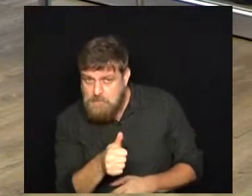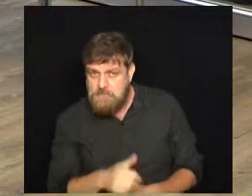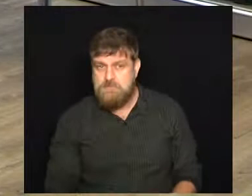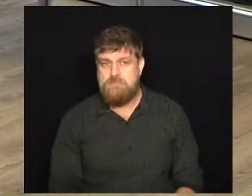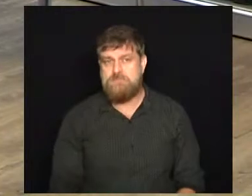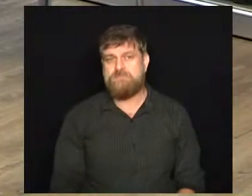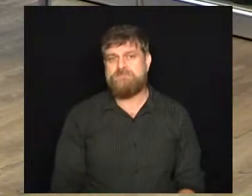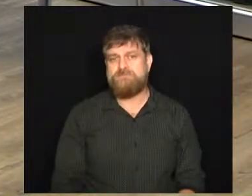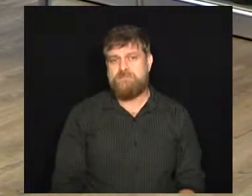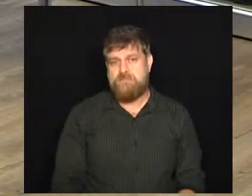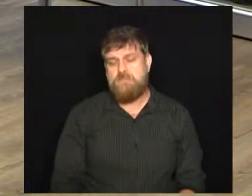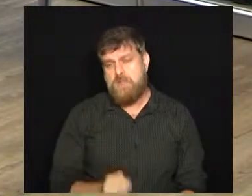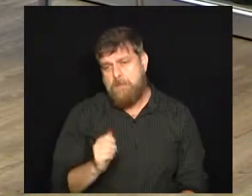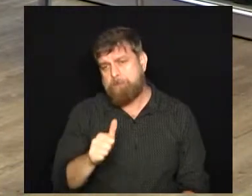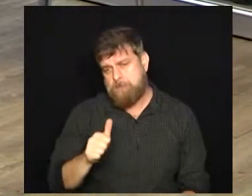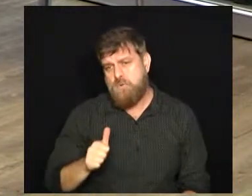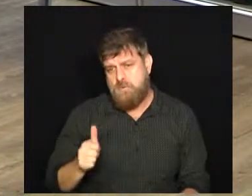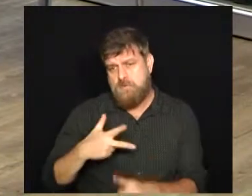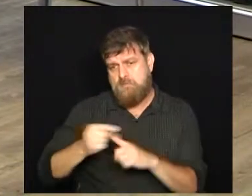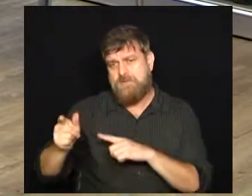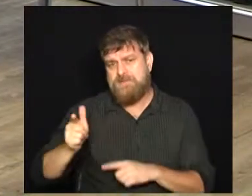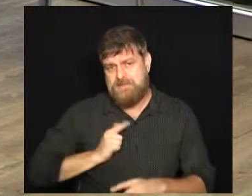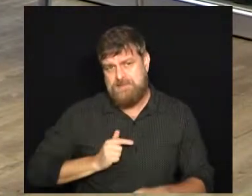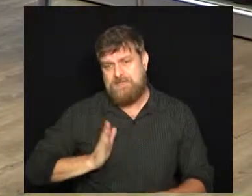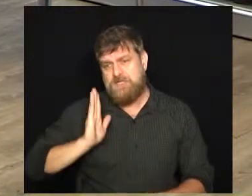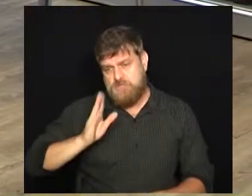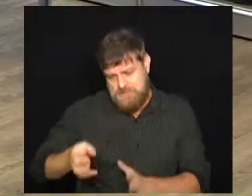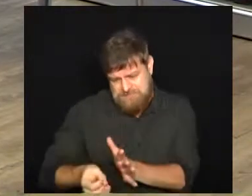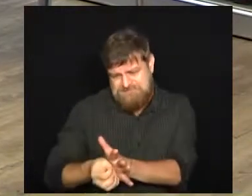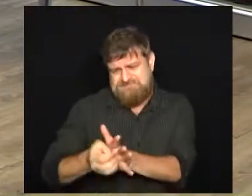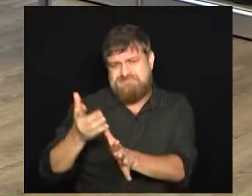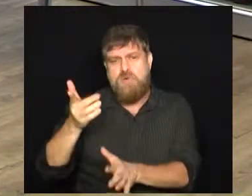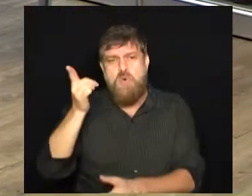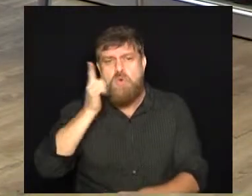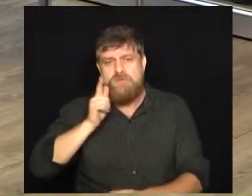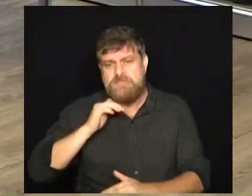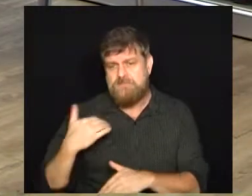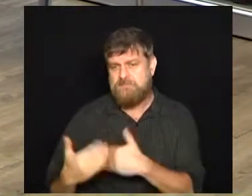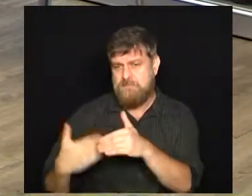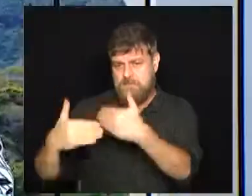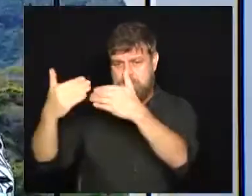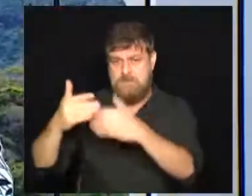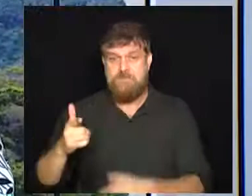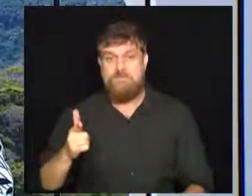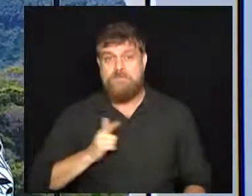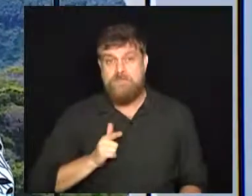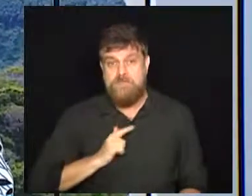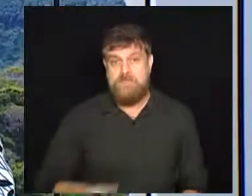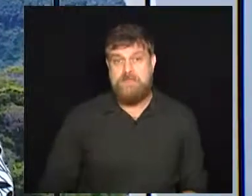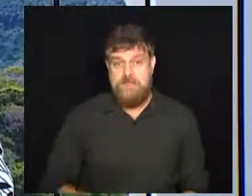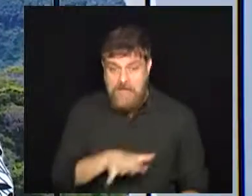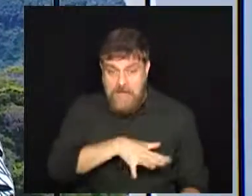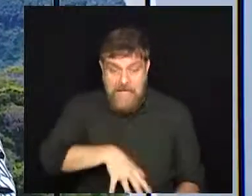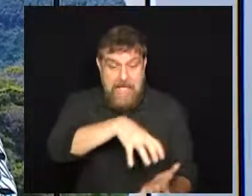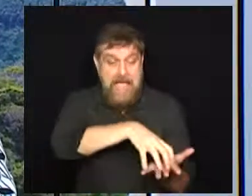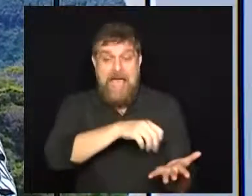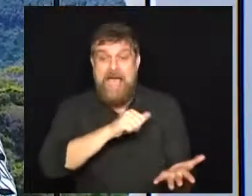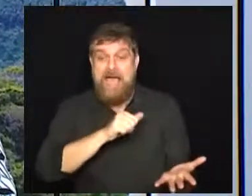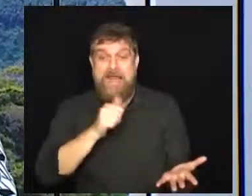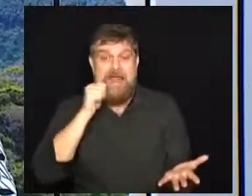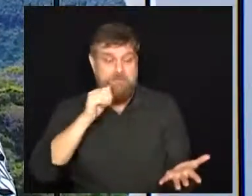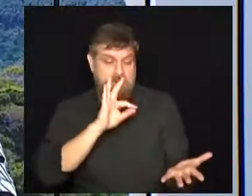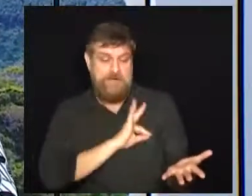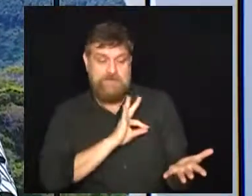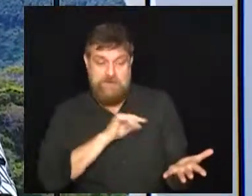muito pouco, mas tem várias conquistas. O feminicídio foi uma conquista. A vara especializada no combate à